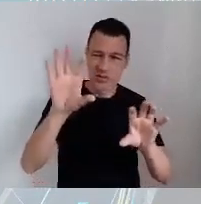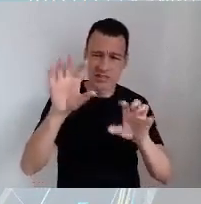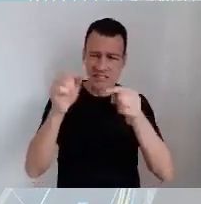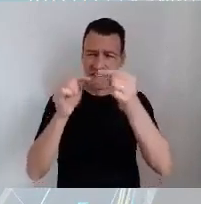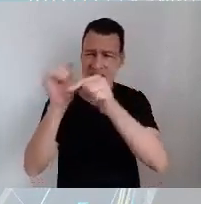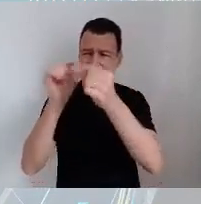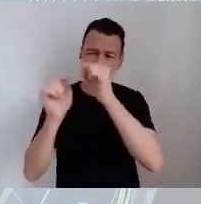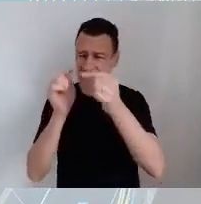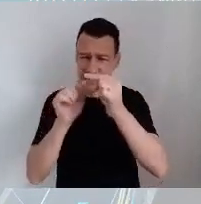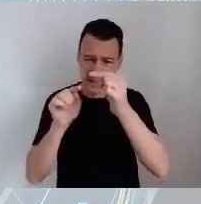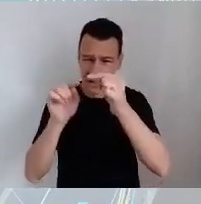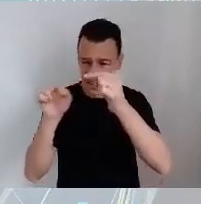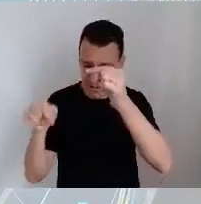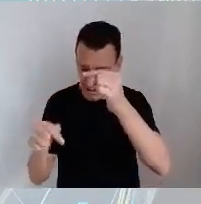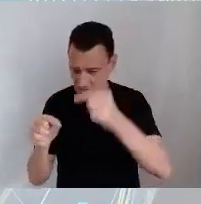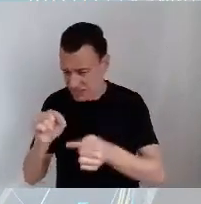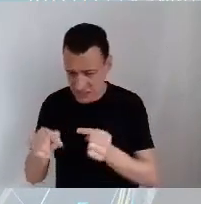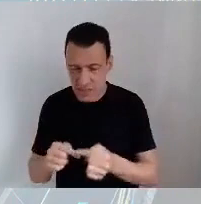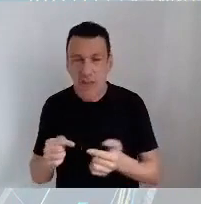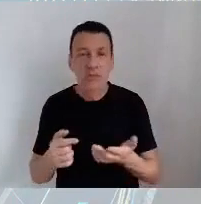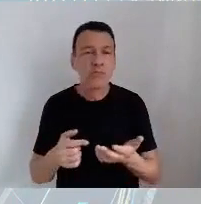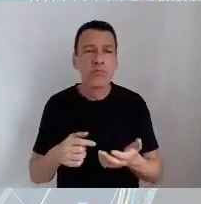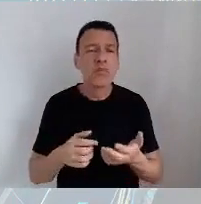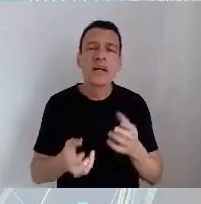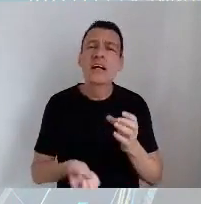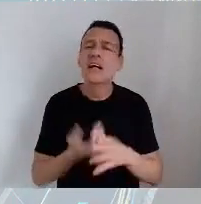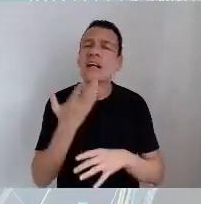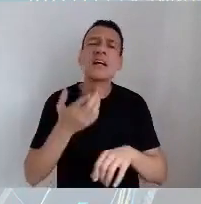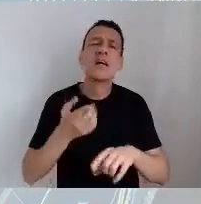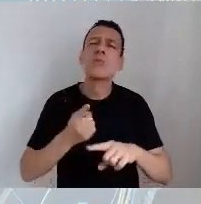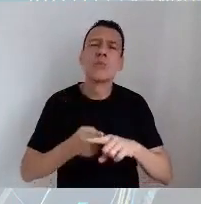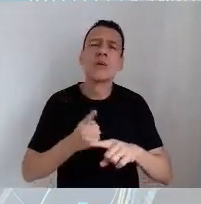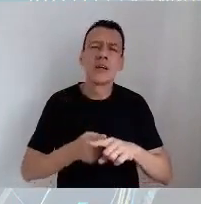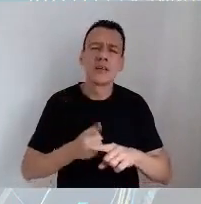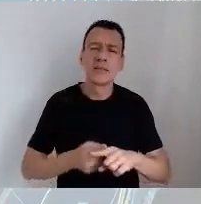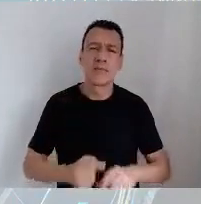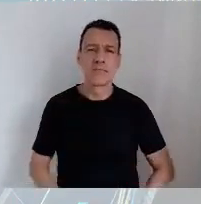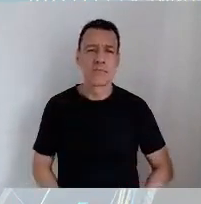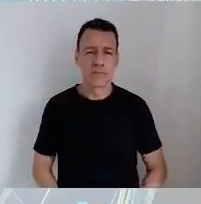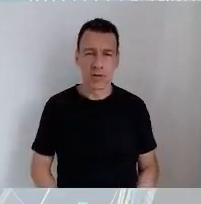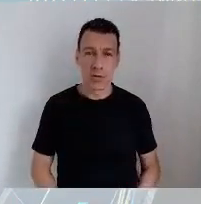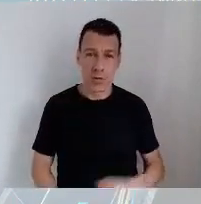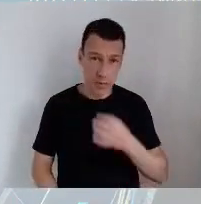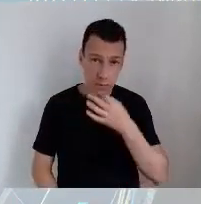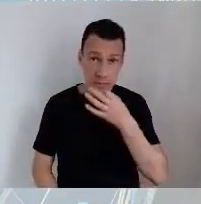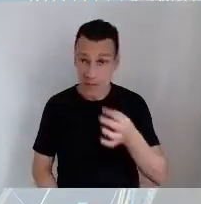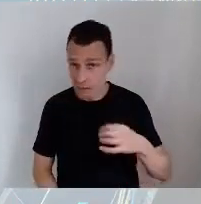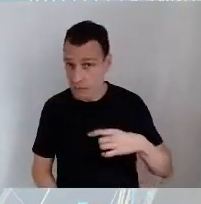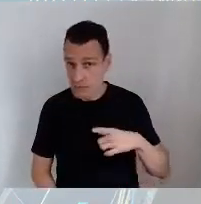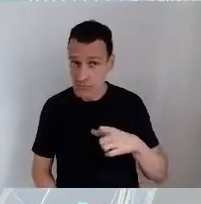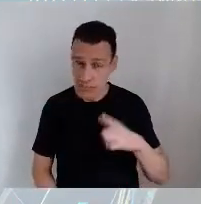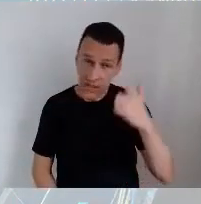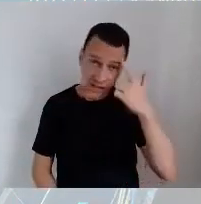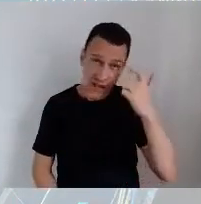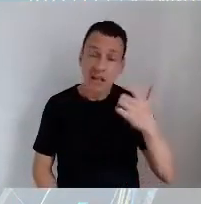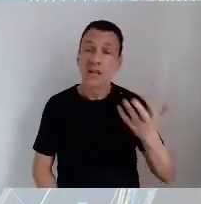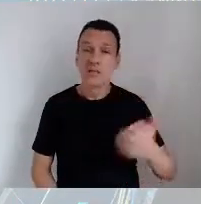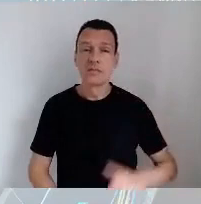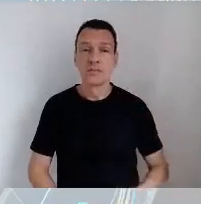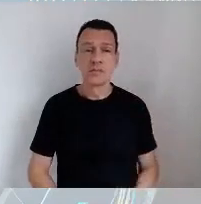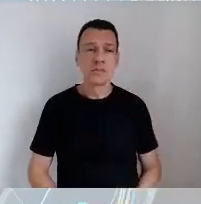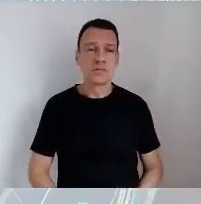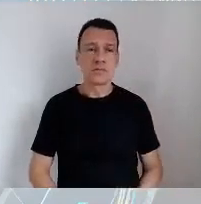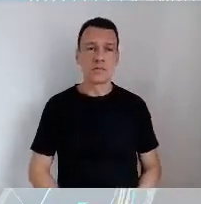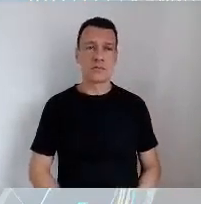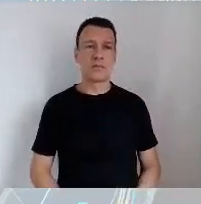essa fonte algum palpite alguma ideia não então deixa eu dizer para vocês Qual o